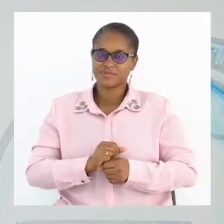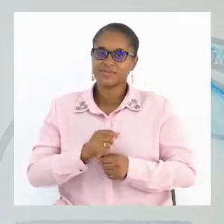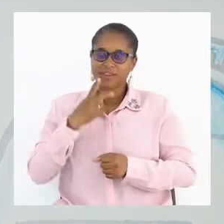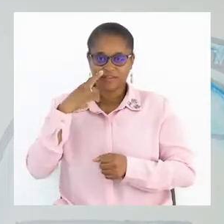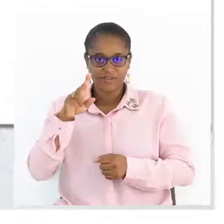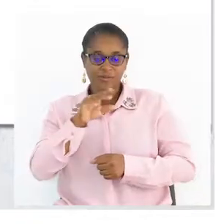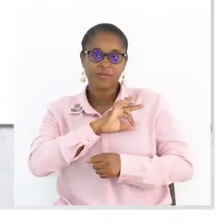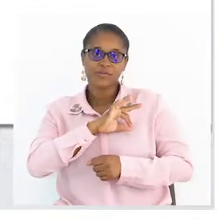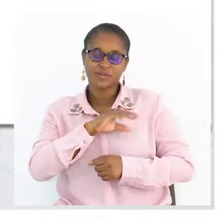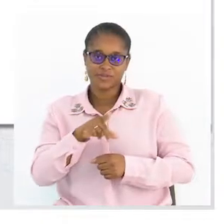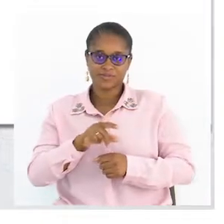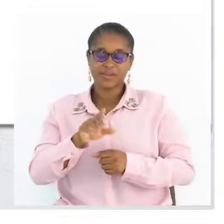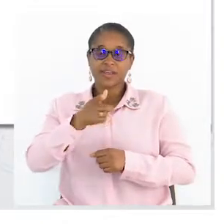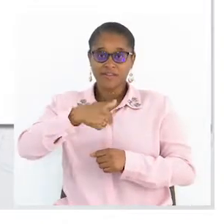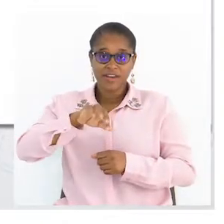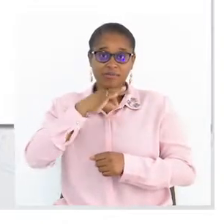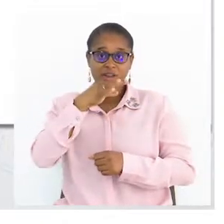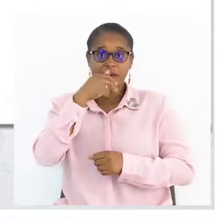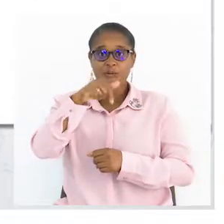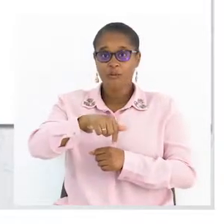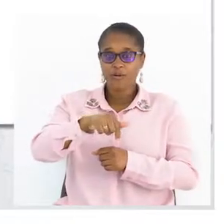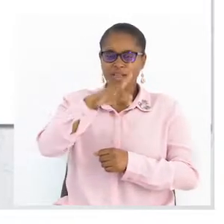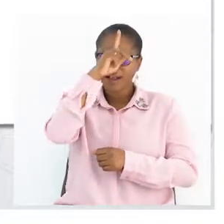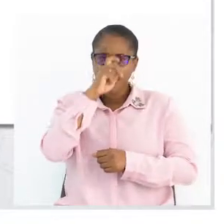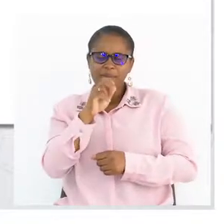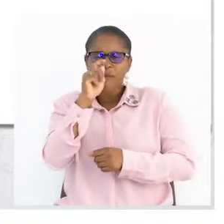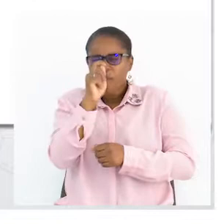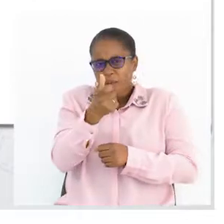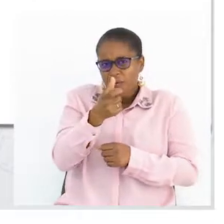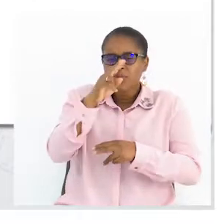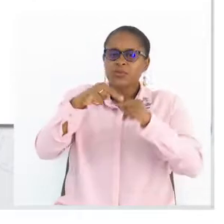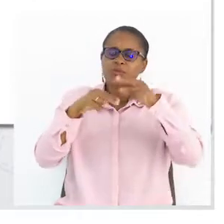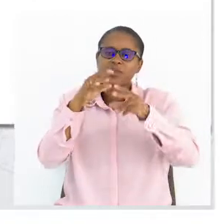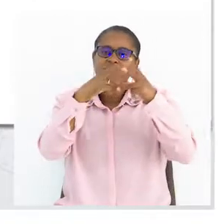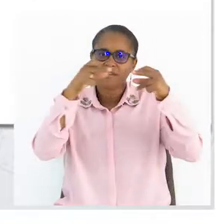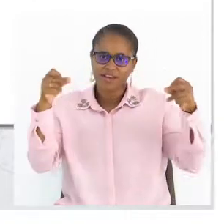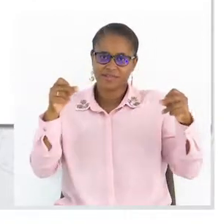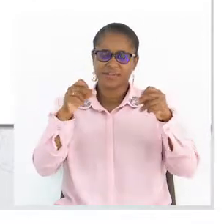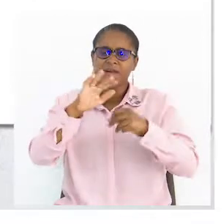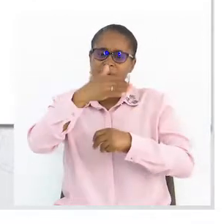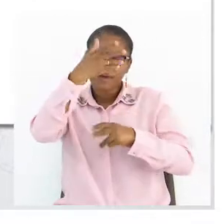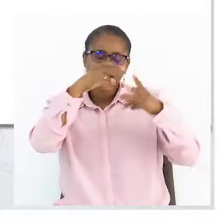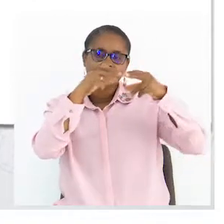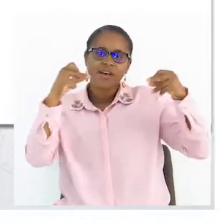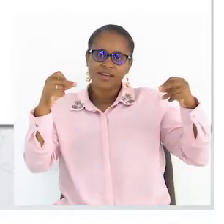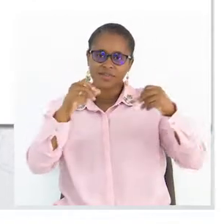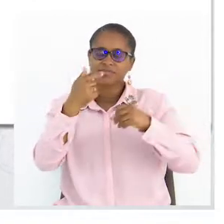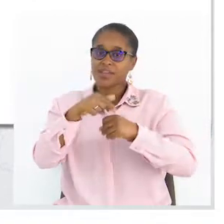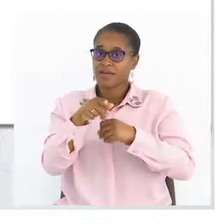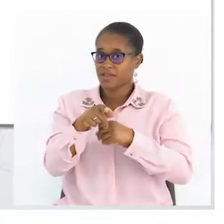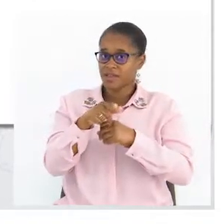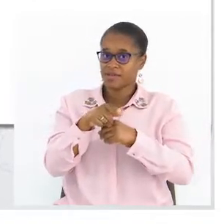professor. Vamos falar hoje, recordar um bocadinho sobre os constituintes da frase. Na primeira frase